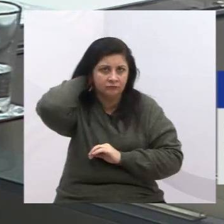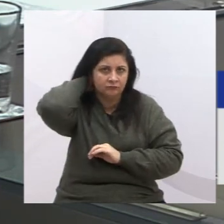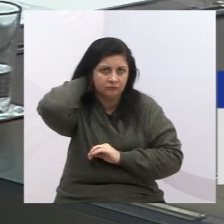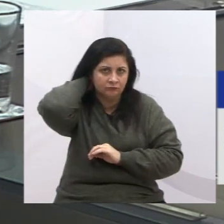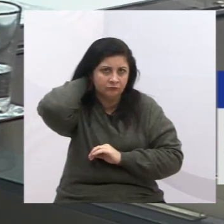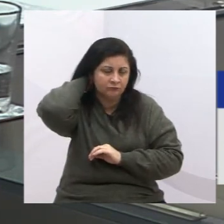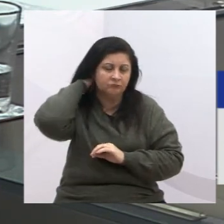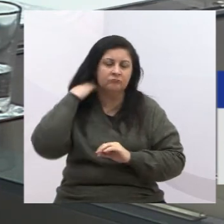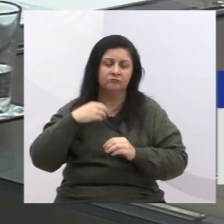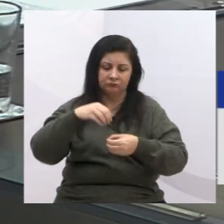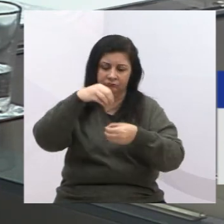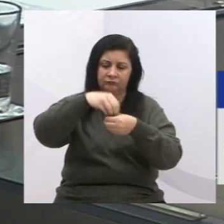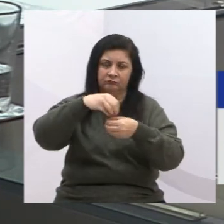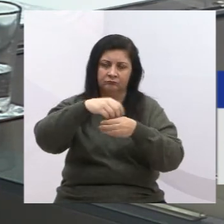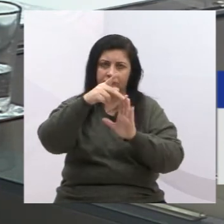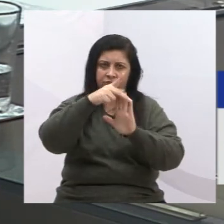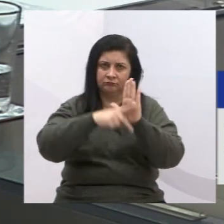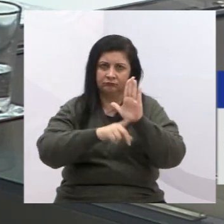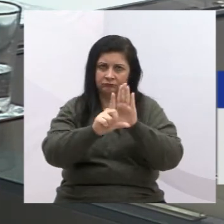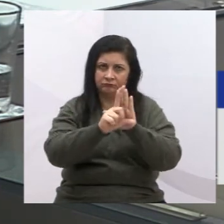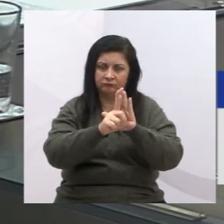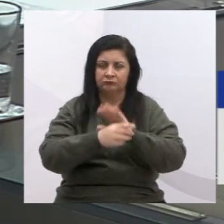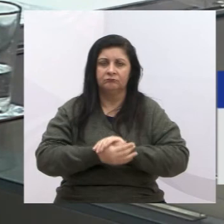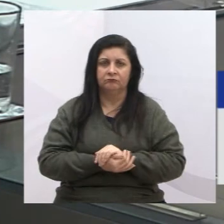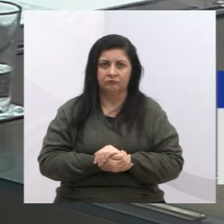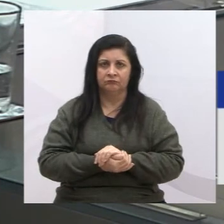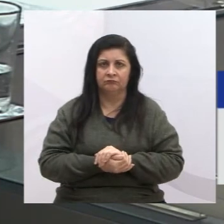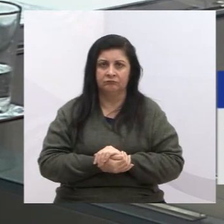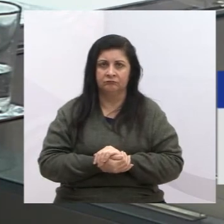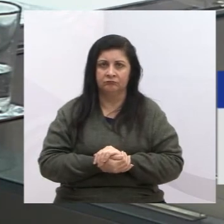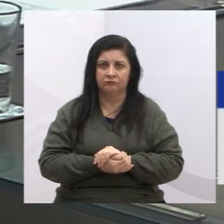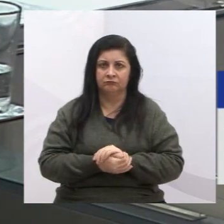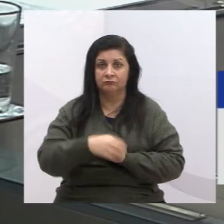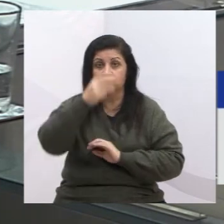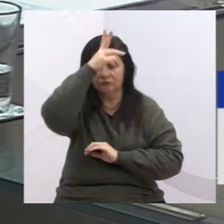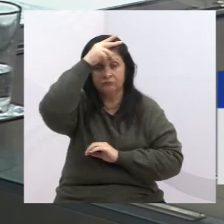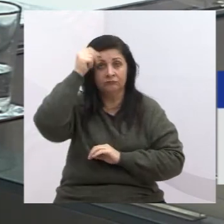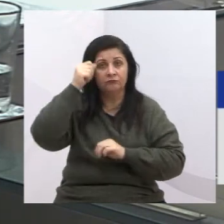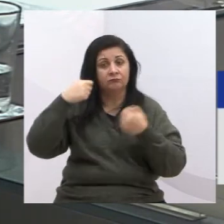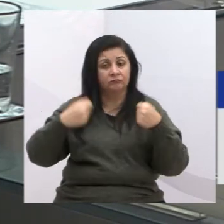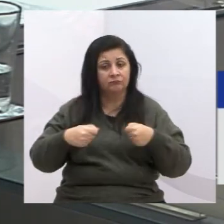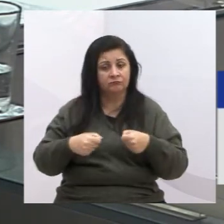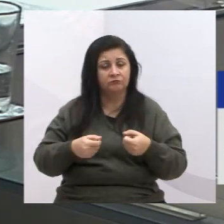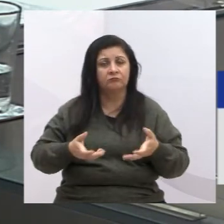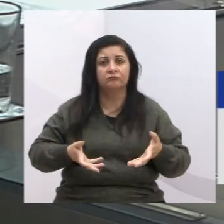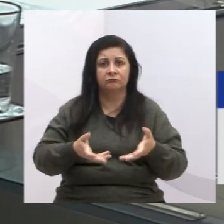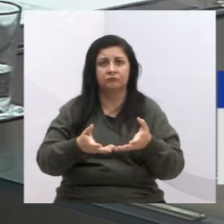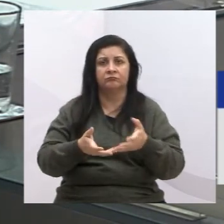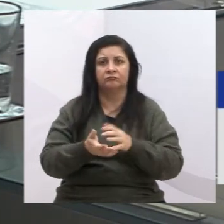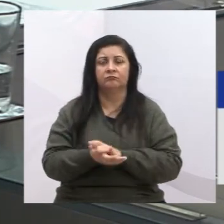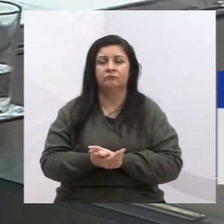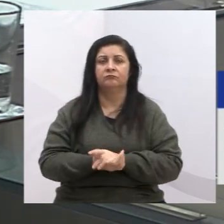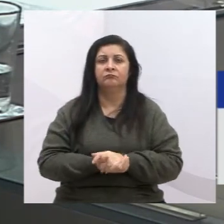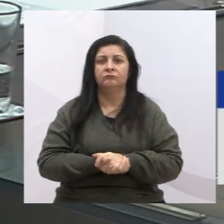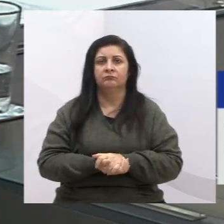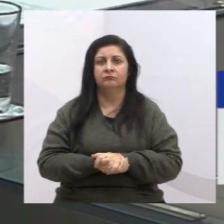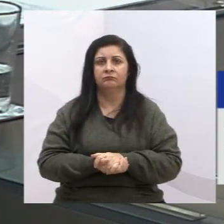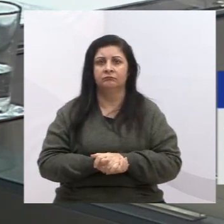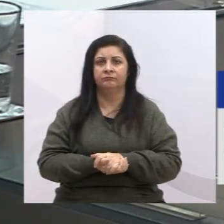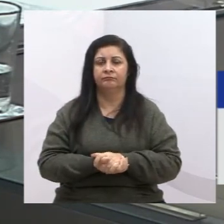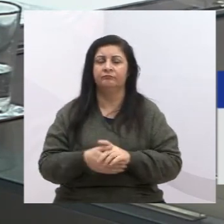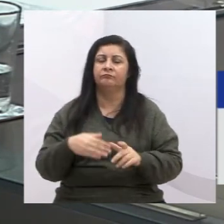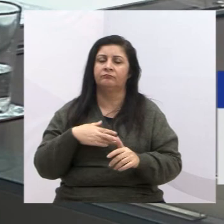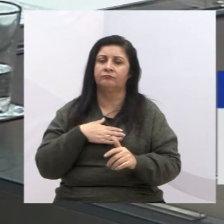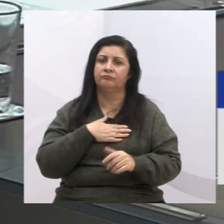colocado no projeto, e o poder público precisa, sim, investir nisso, né? Então,